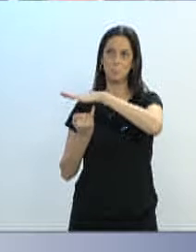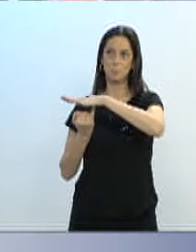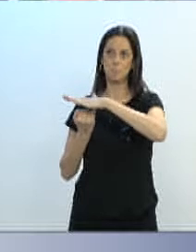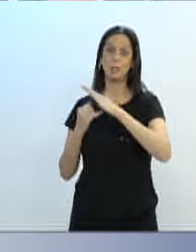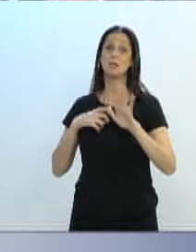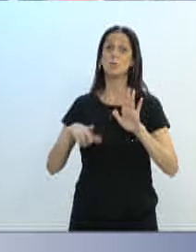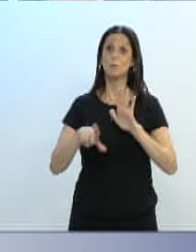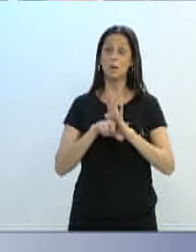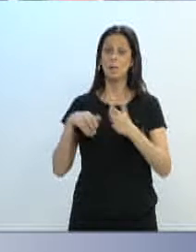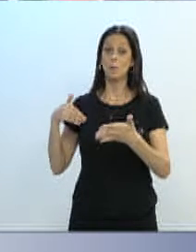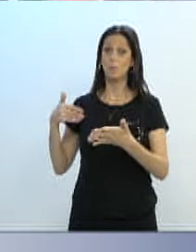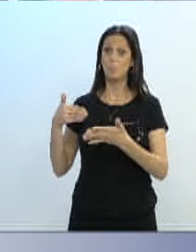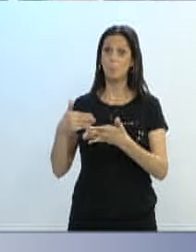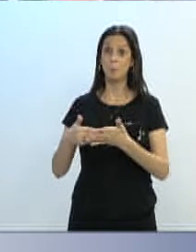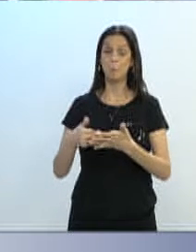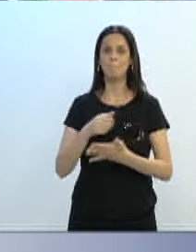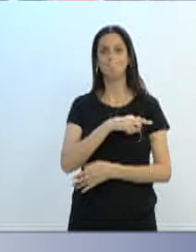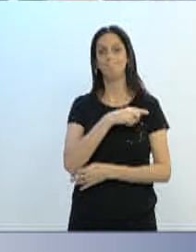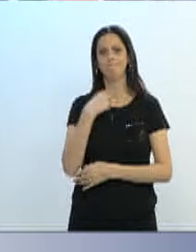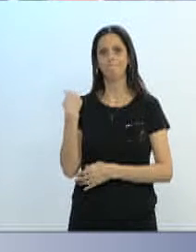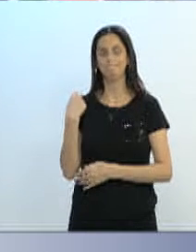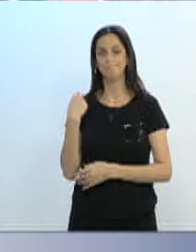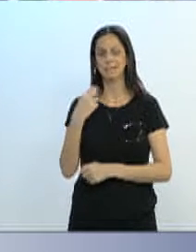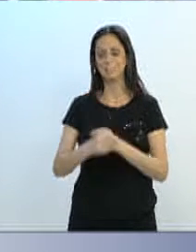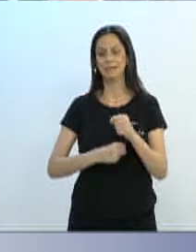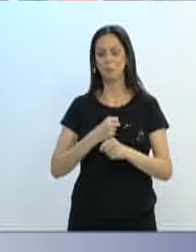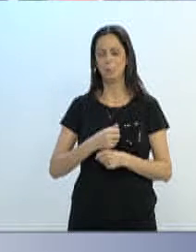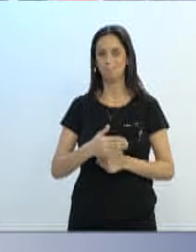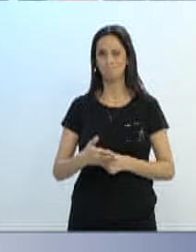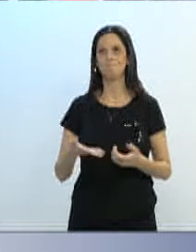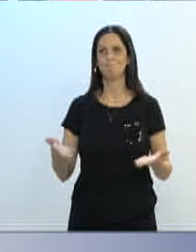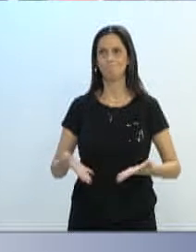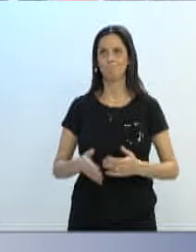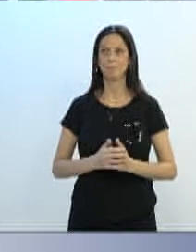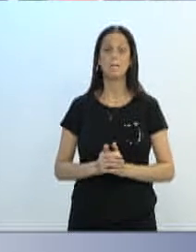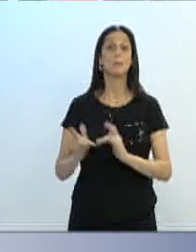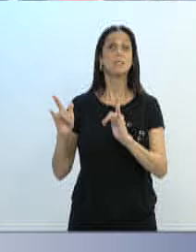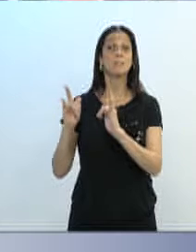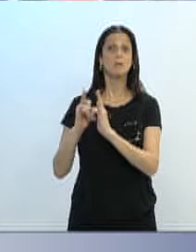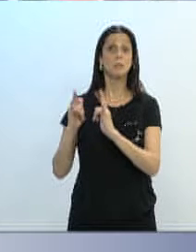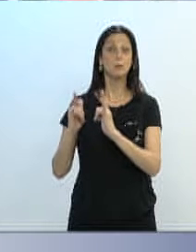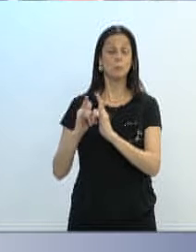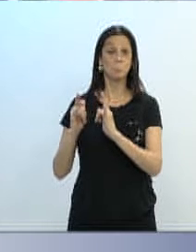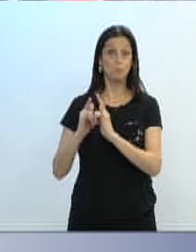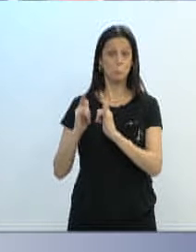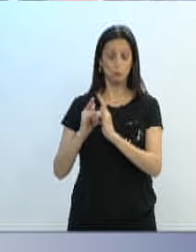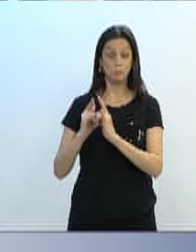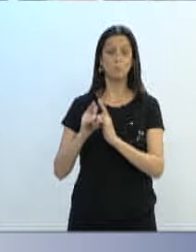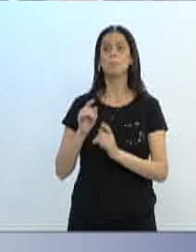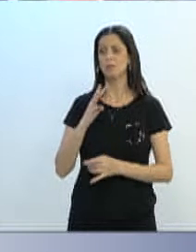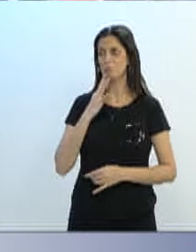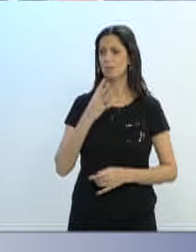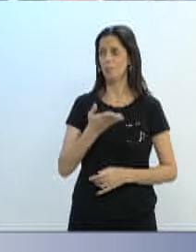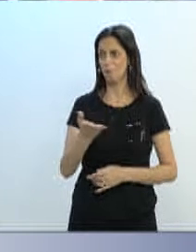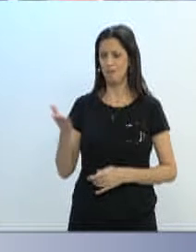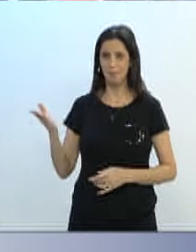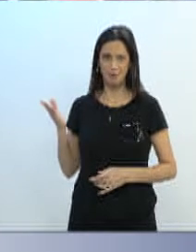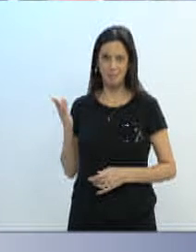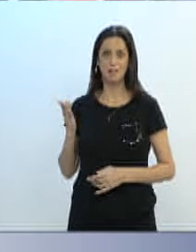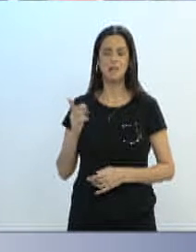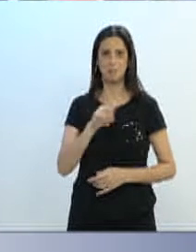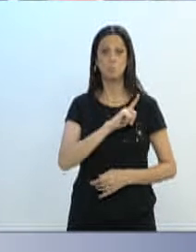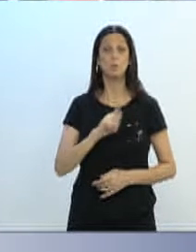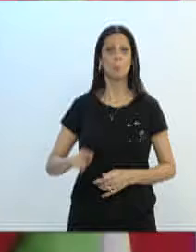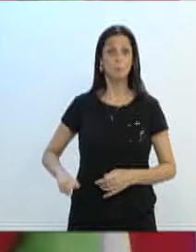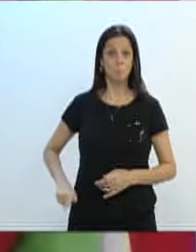venceu agora no ano de 2021. O Instituto Federal Catarinense, os senhores devem conhecer, né, um instituto do governo